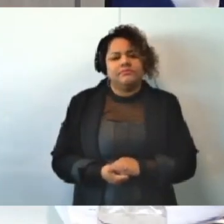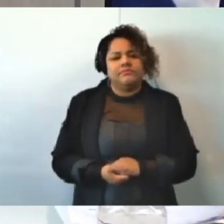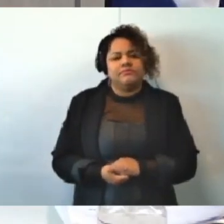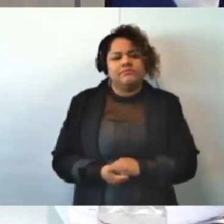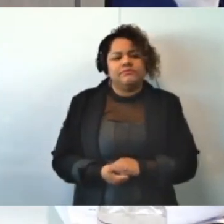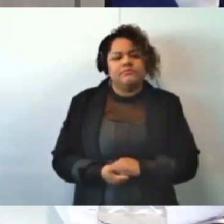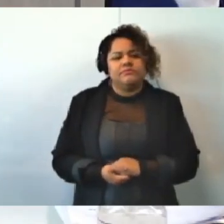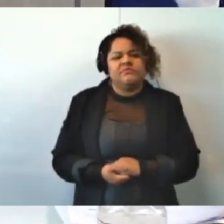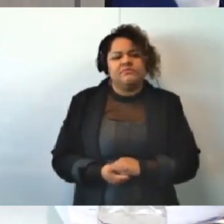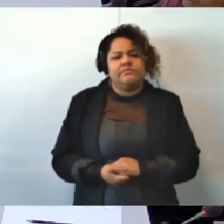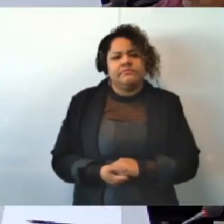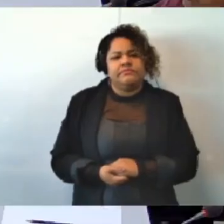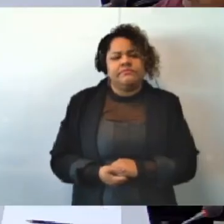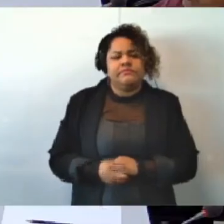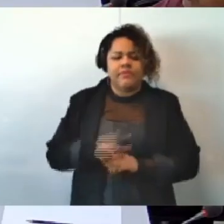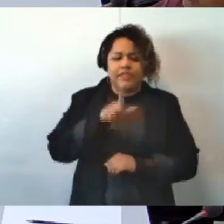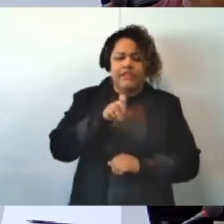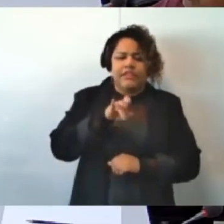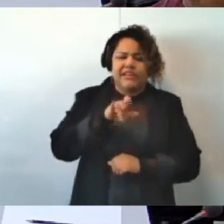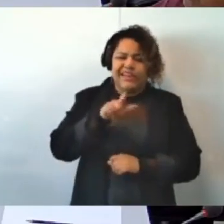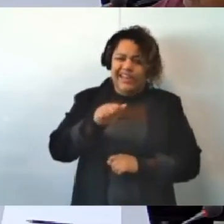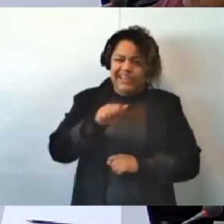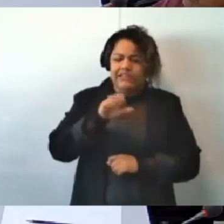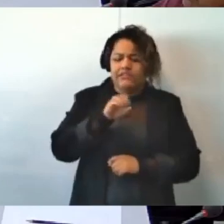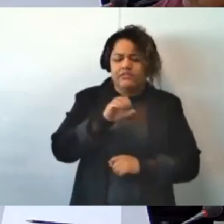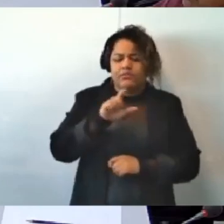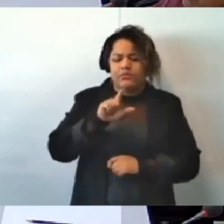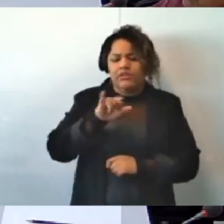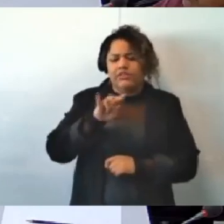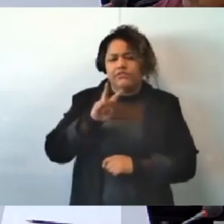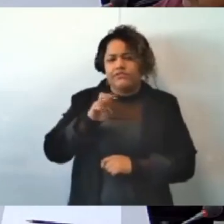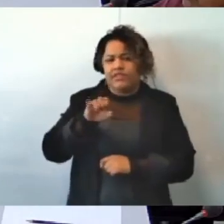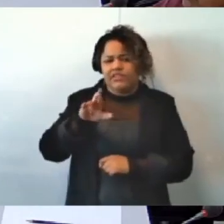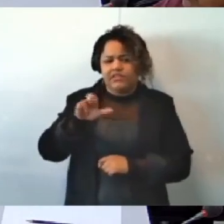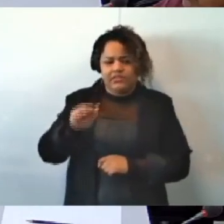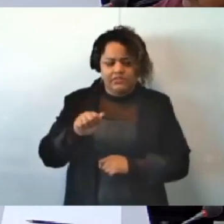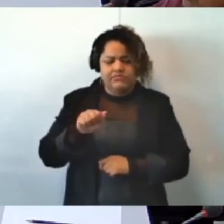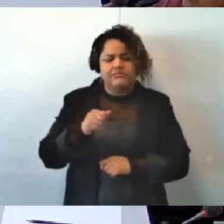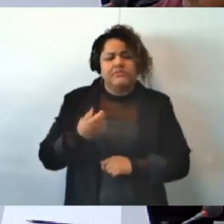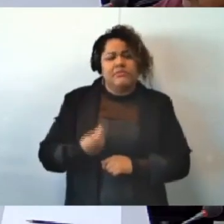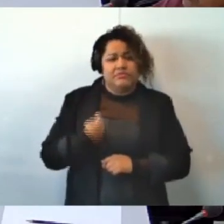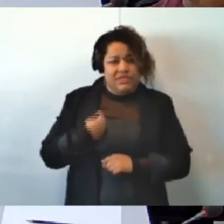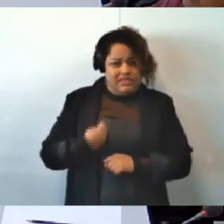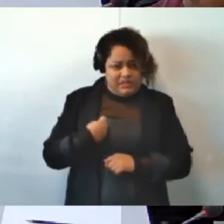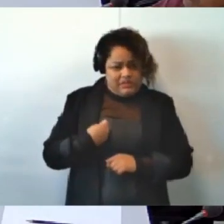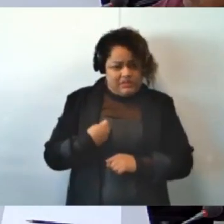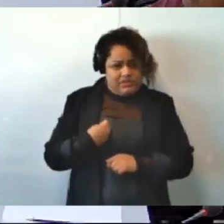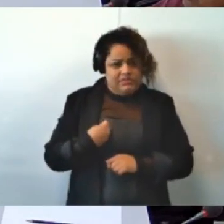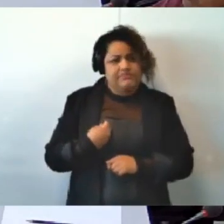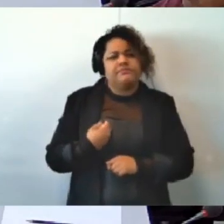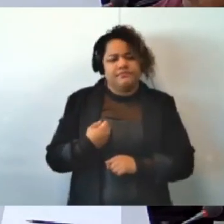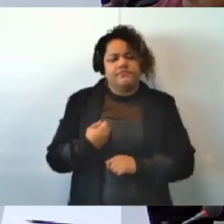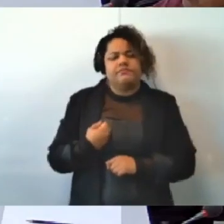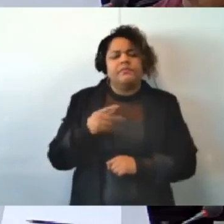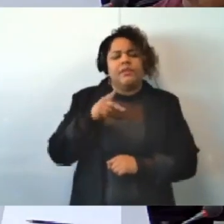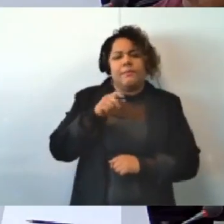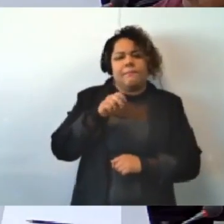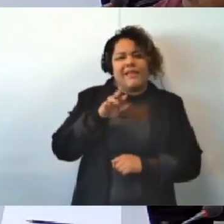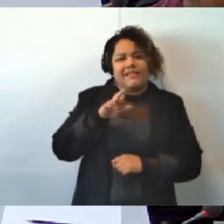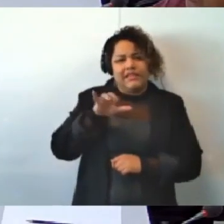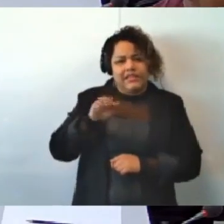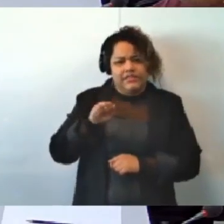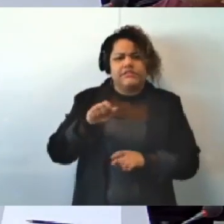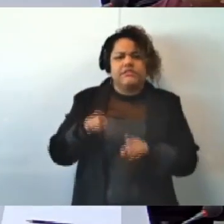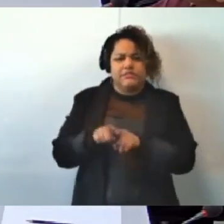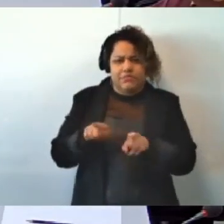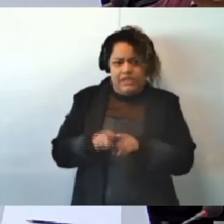Peraí, Leila Oliveira já está aqui. A Patrícia também, líder comunitária também. Você